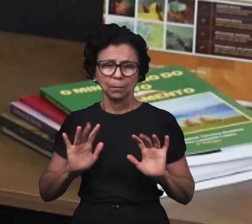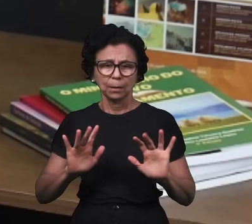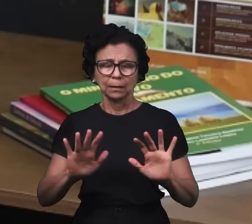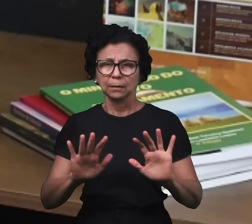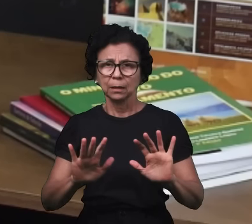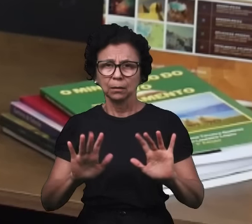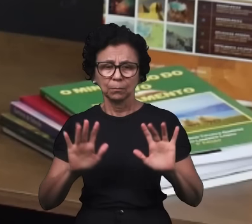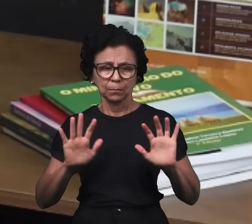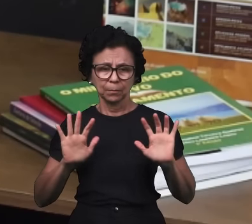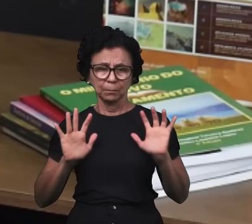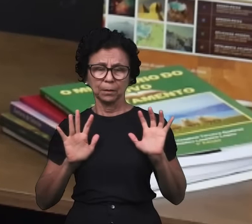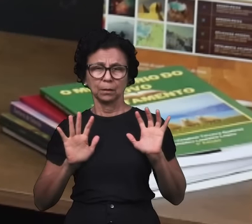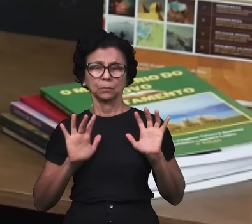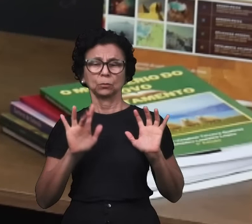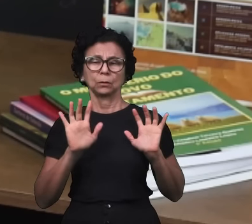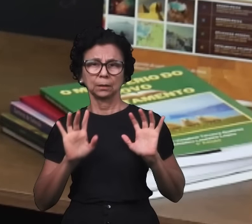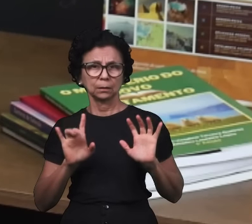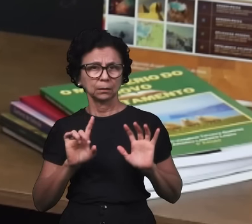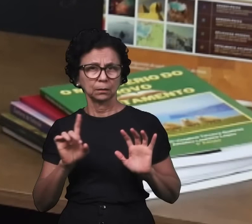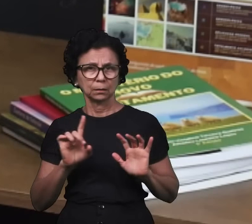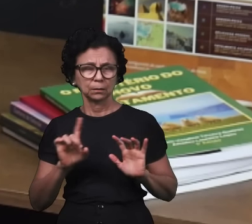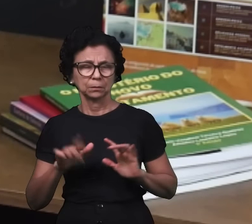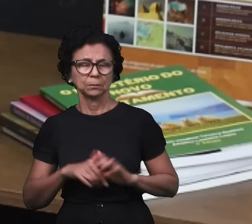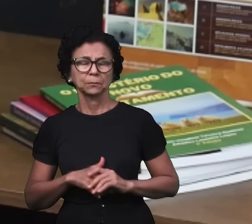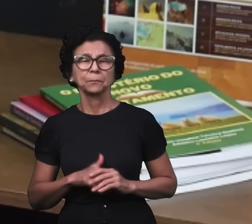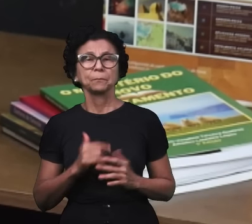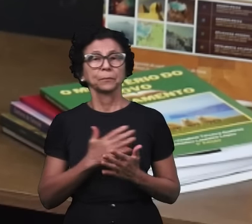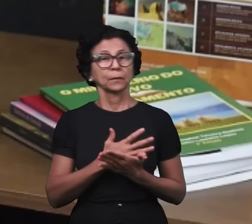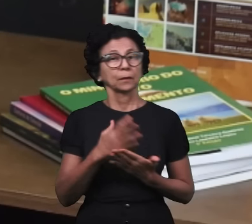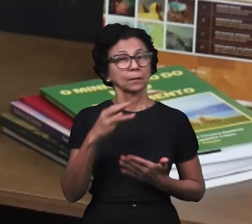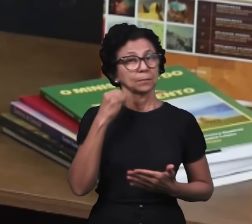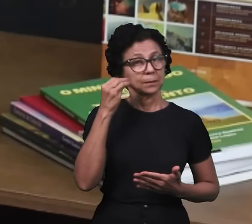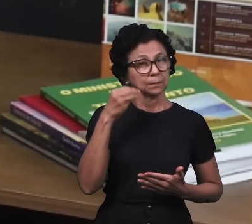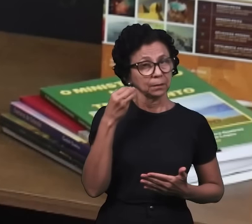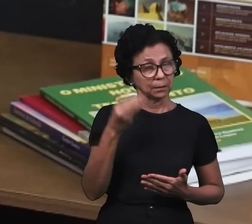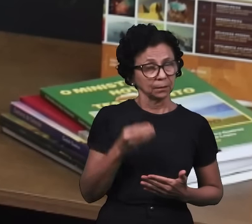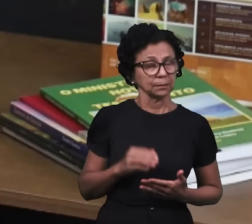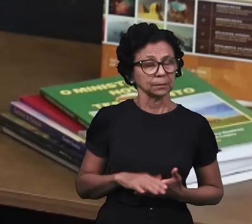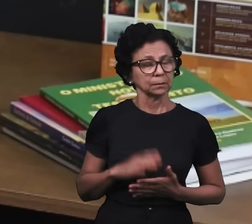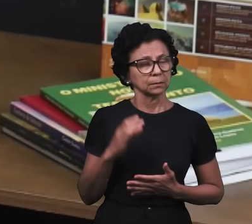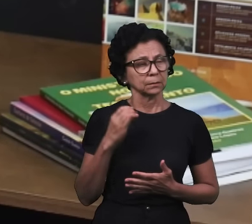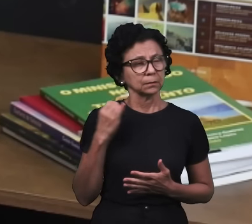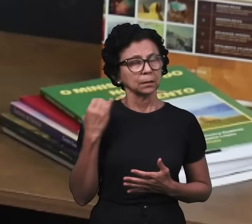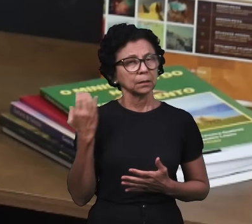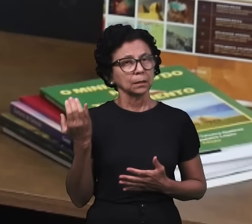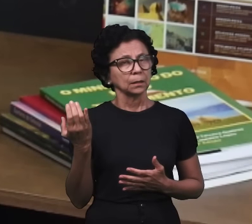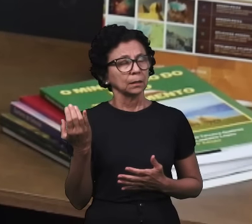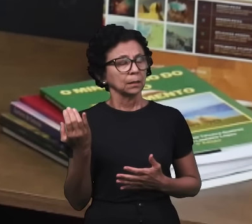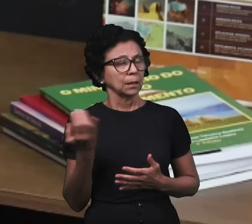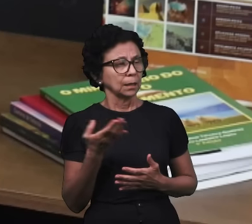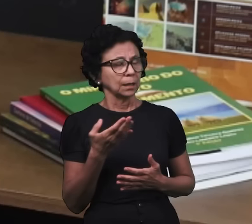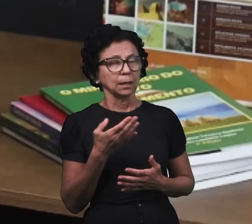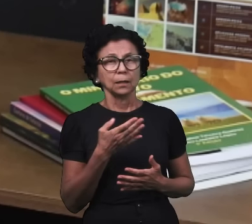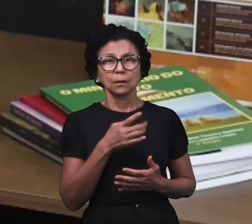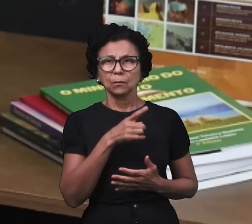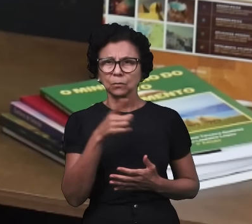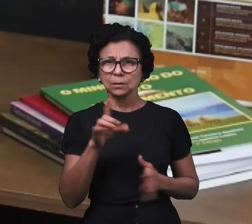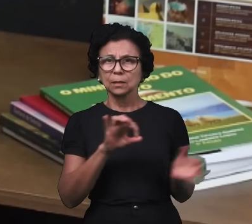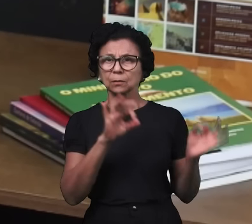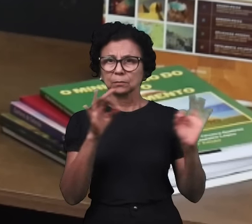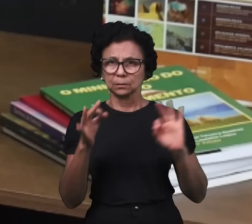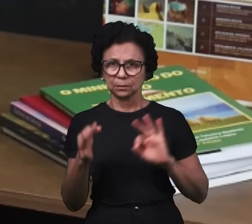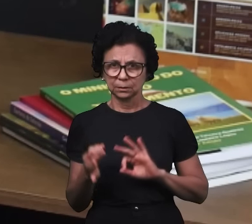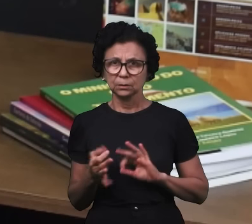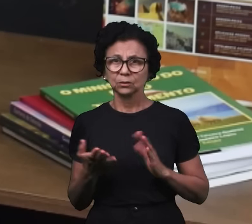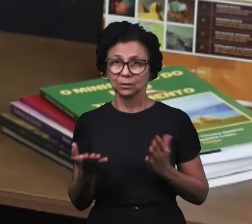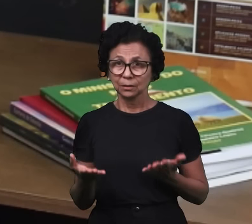essa experiência, né? Então isso é muito importante, eu vou até passar a palavra para você, porque para você que nos assiste, talvez você está nos